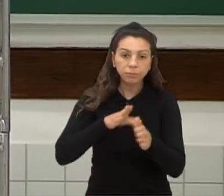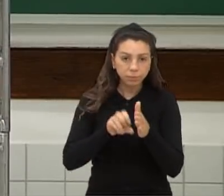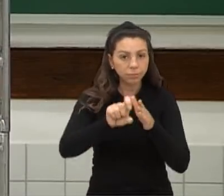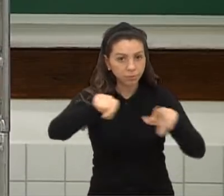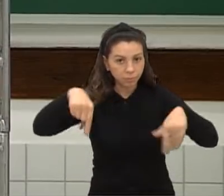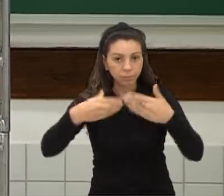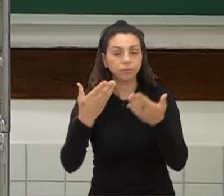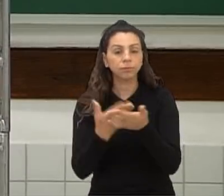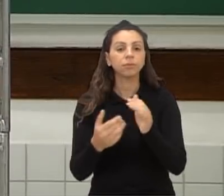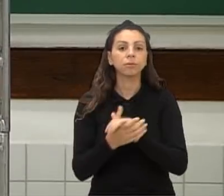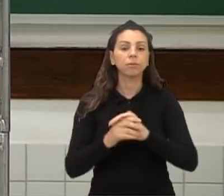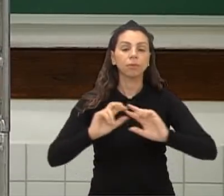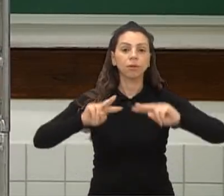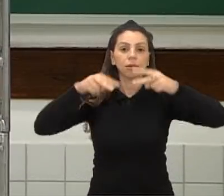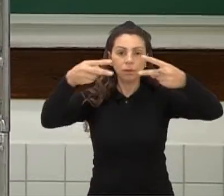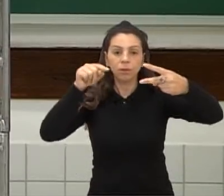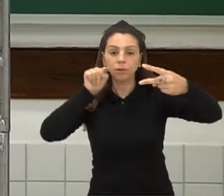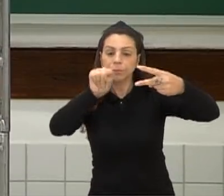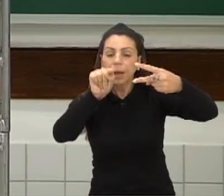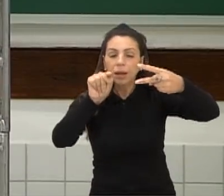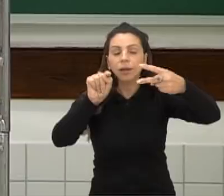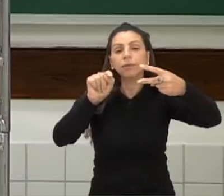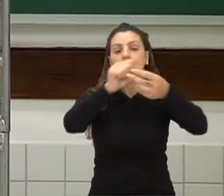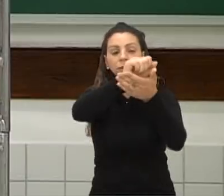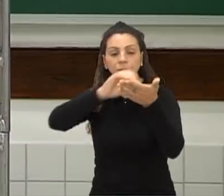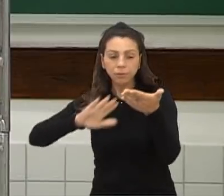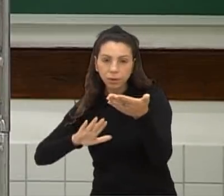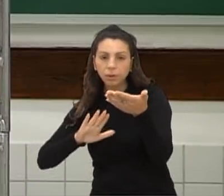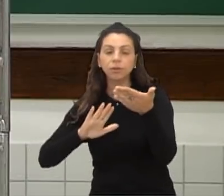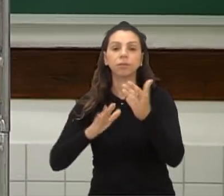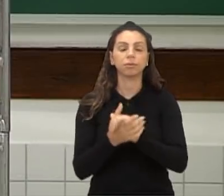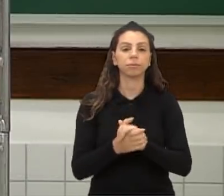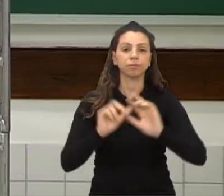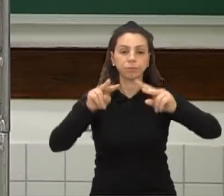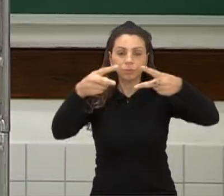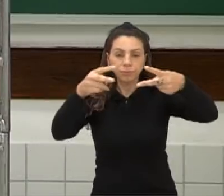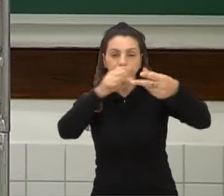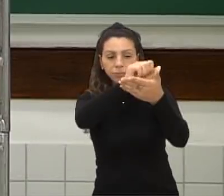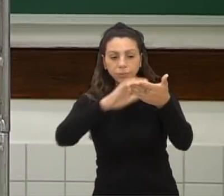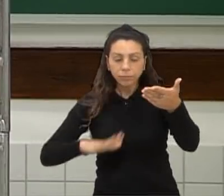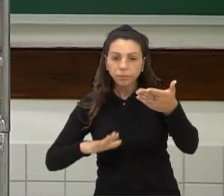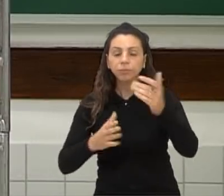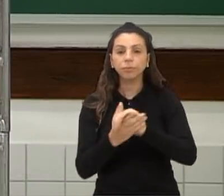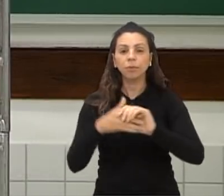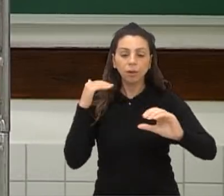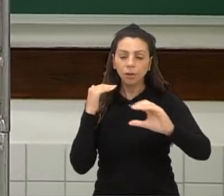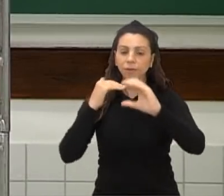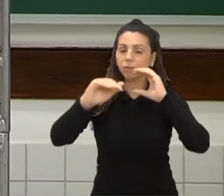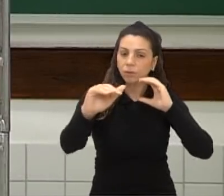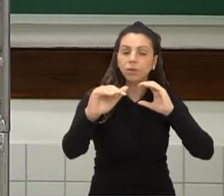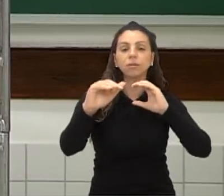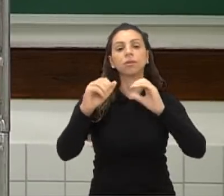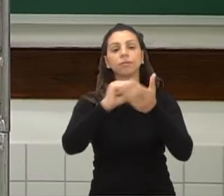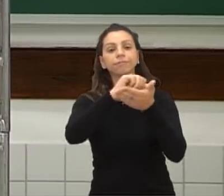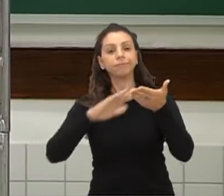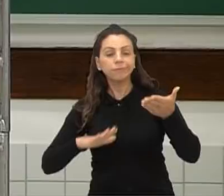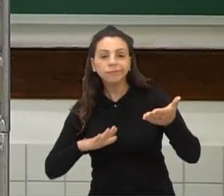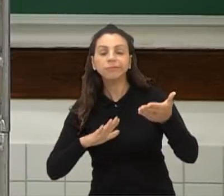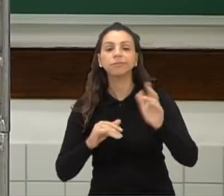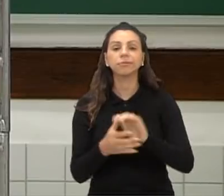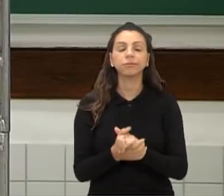Classroom, cliquem lá na atividade, tá? Cliquem lá no link da atividade, enviem a atividade,